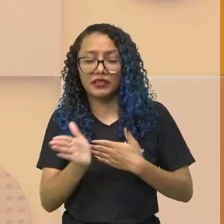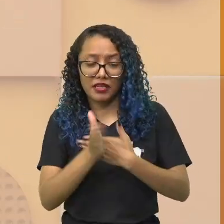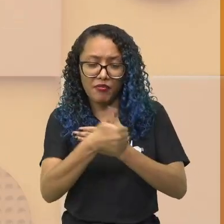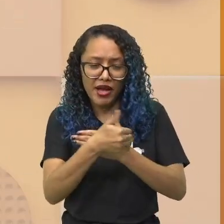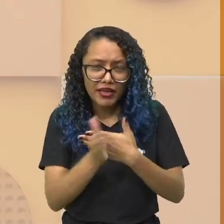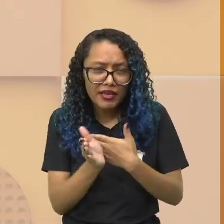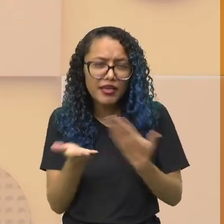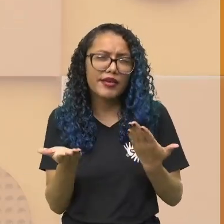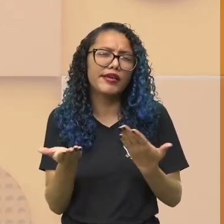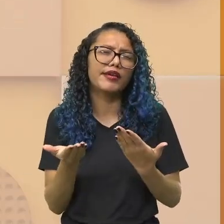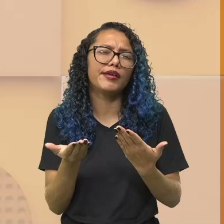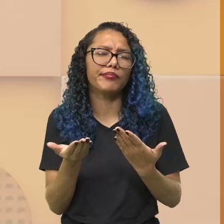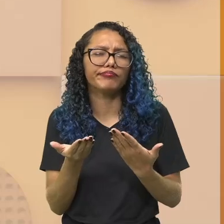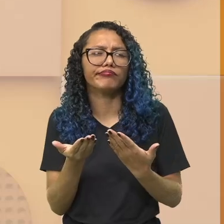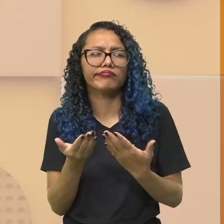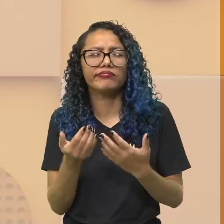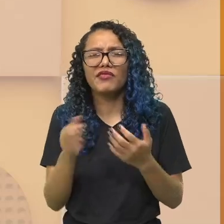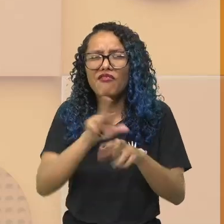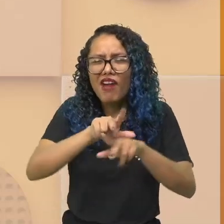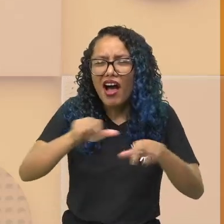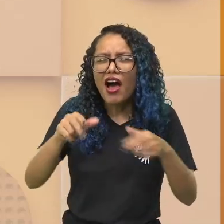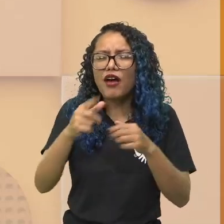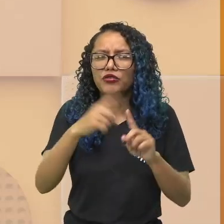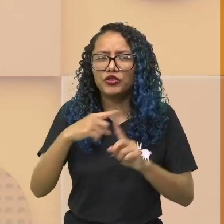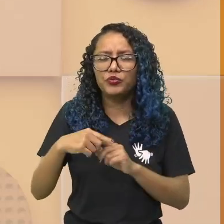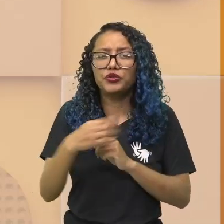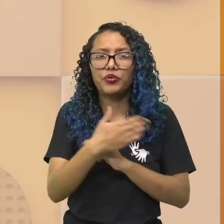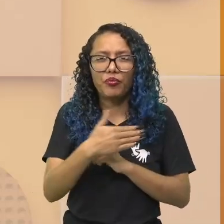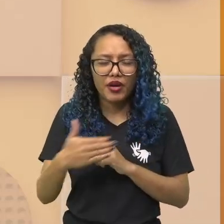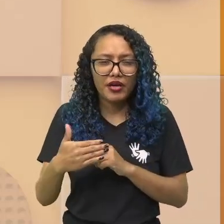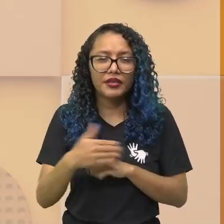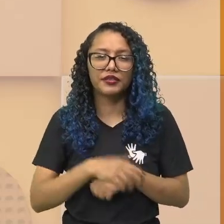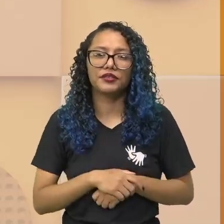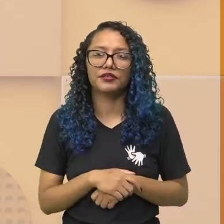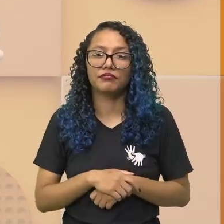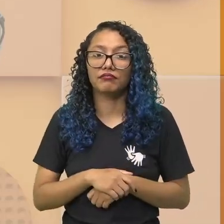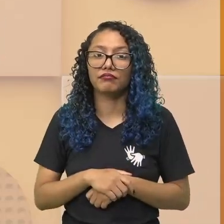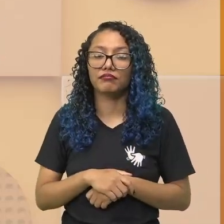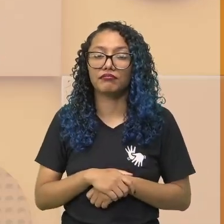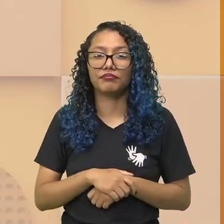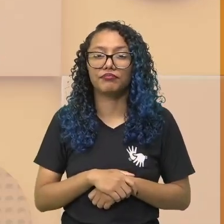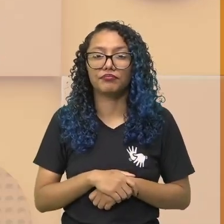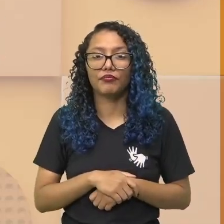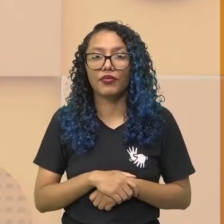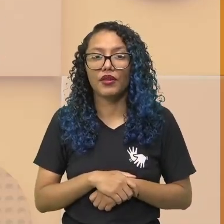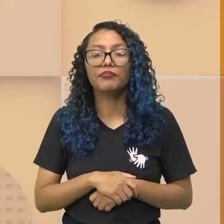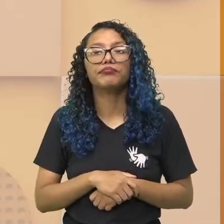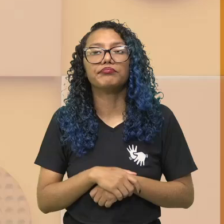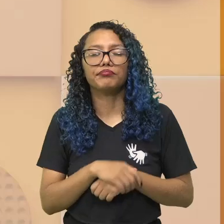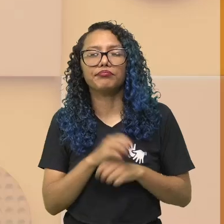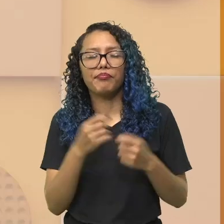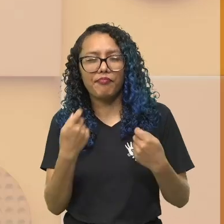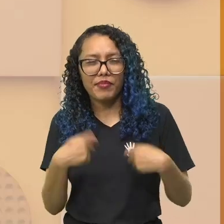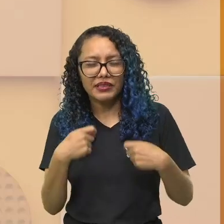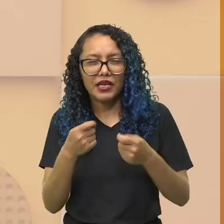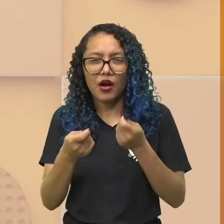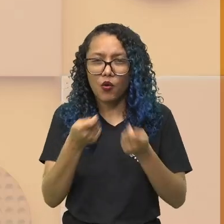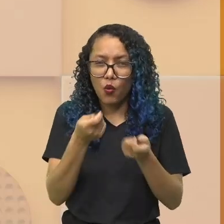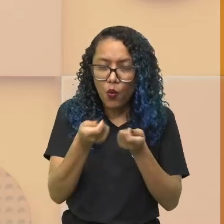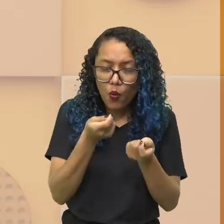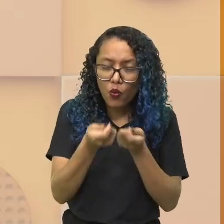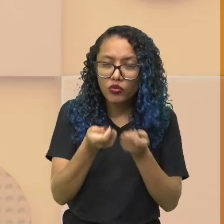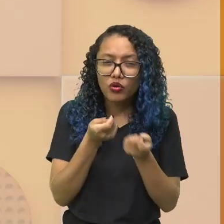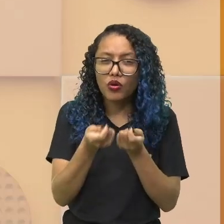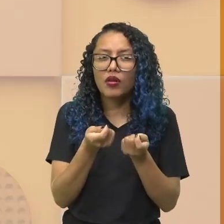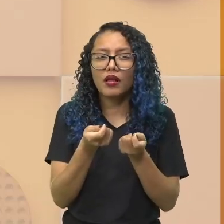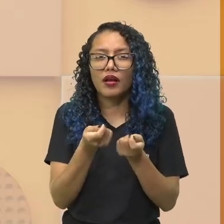ali. Vamos cuidar dessas espécies, vamos deixar elas ali se reproduzindo com controle, né, para a espécie não acabar.